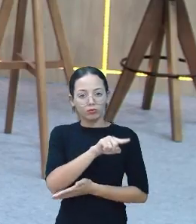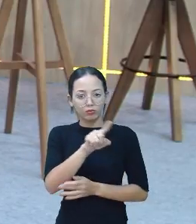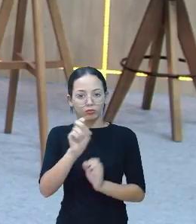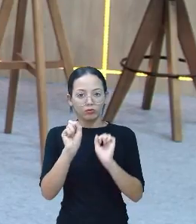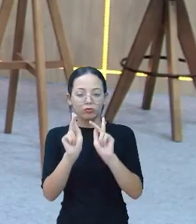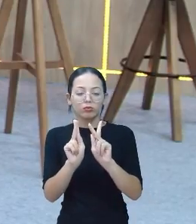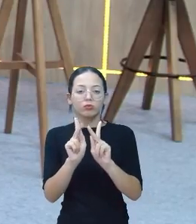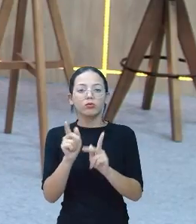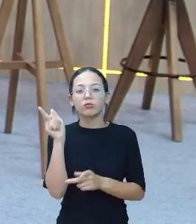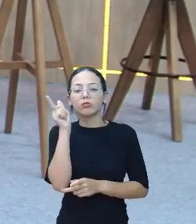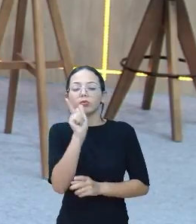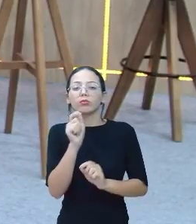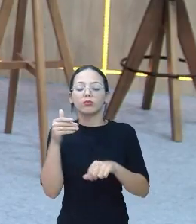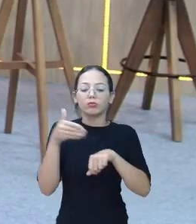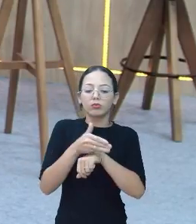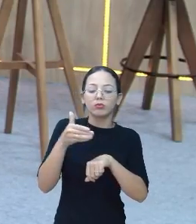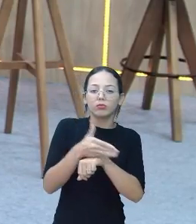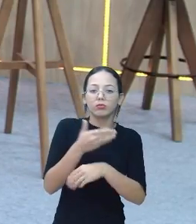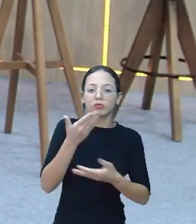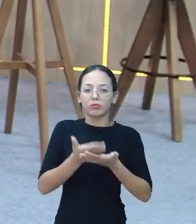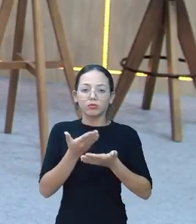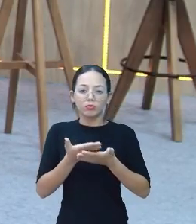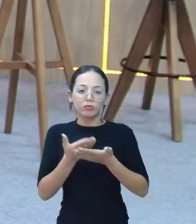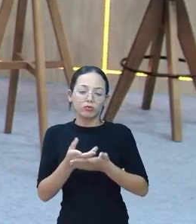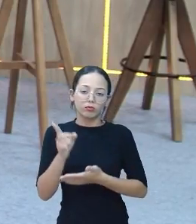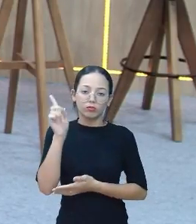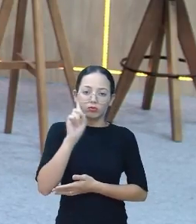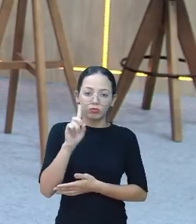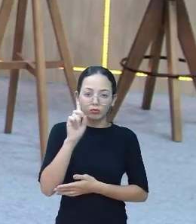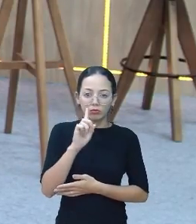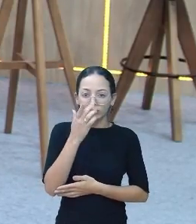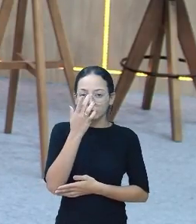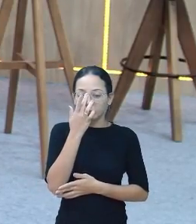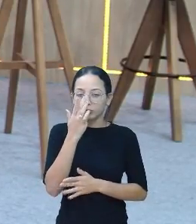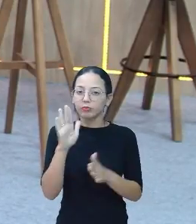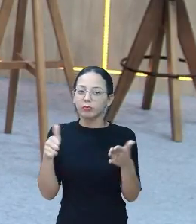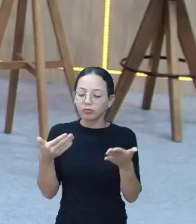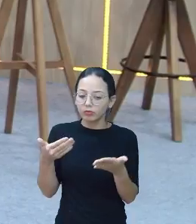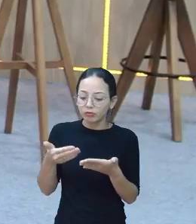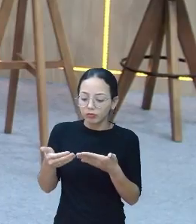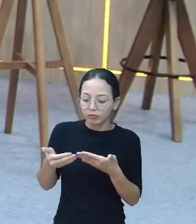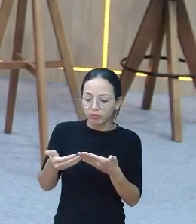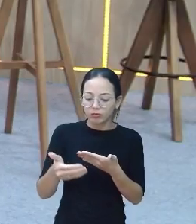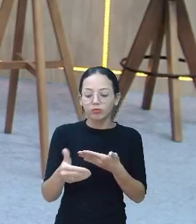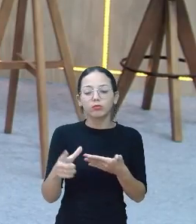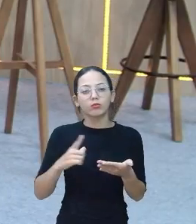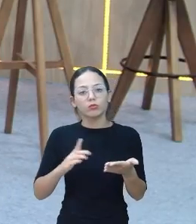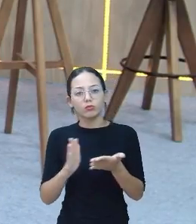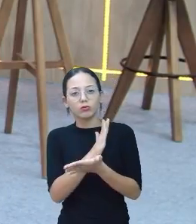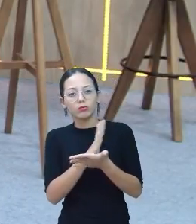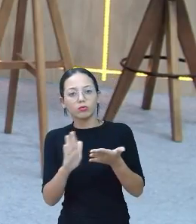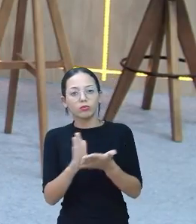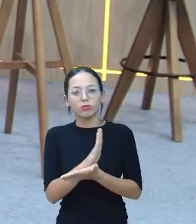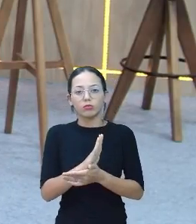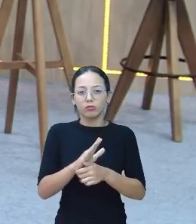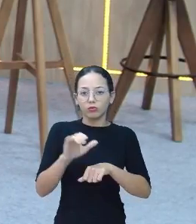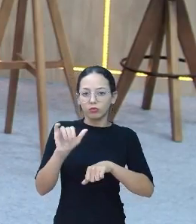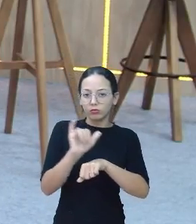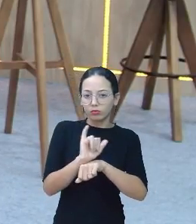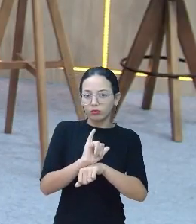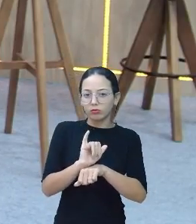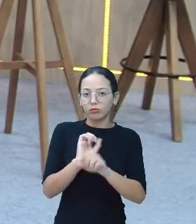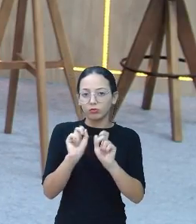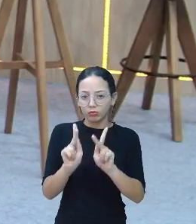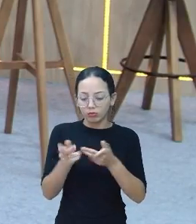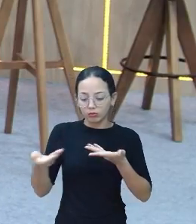para que vocês consigam participar da aula cada vez mais, tá certo? E em breve nós teremos algumas outras maneiras de interação,